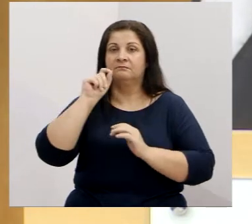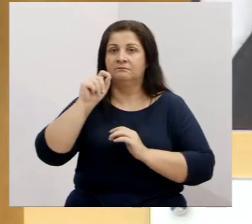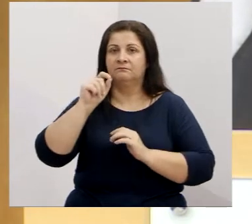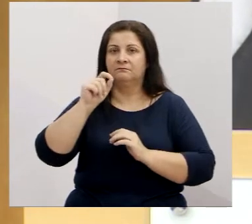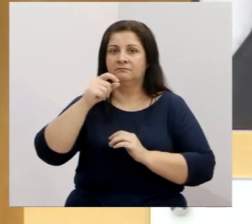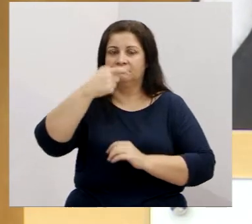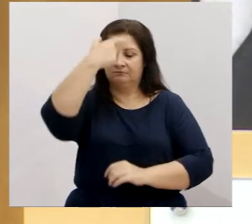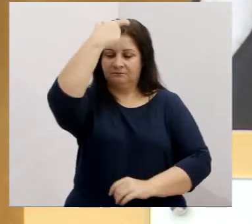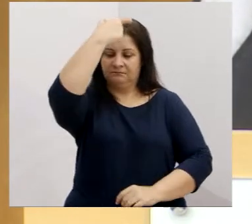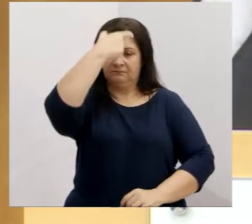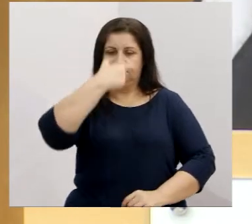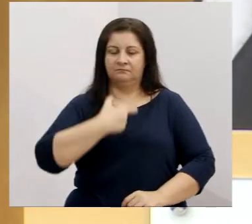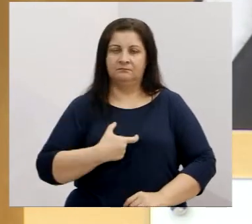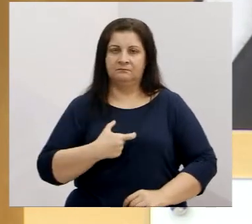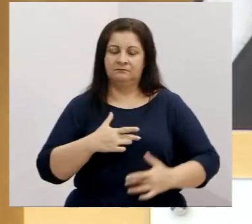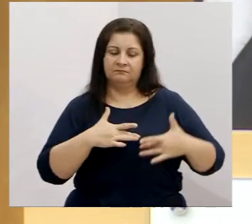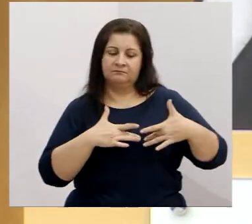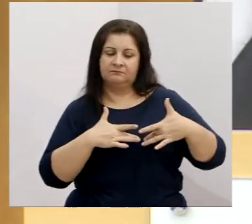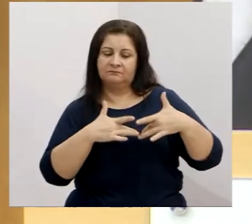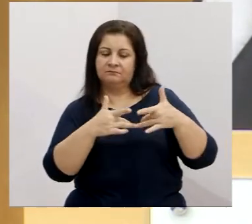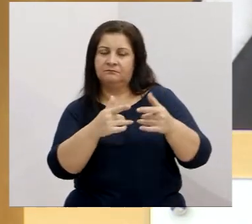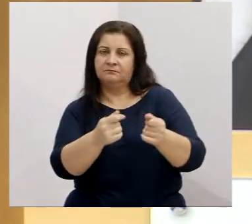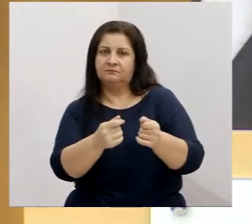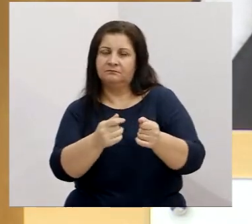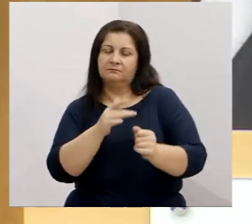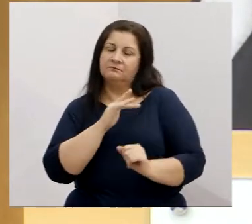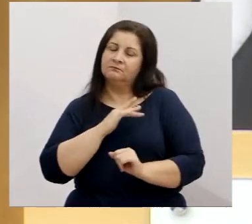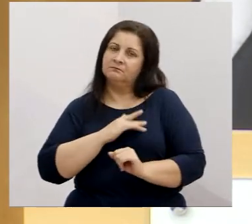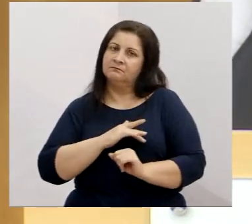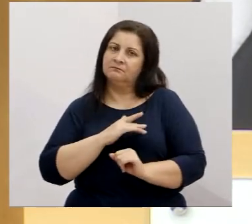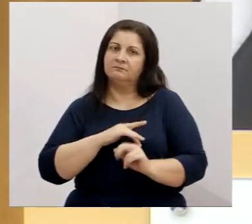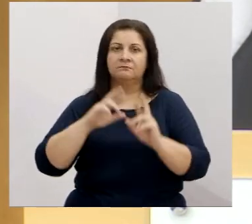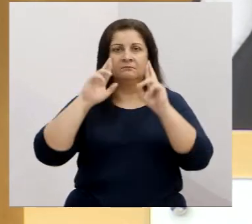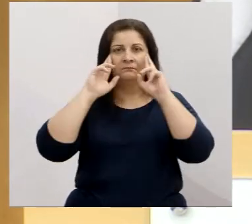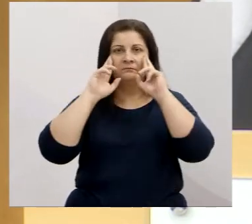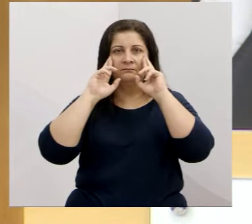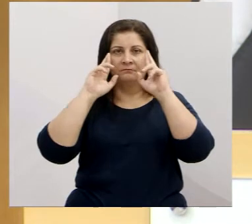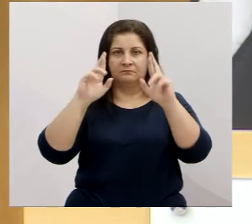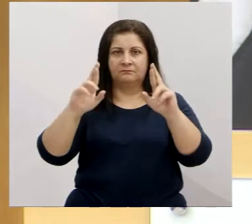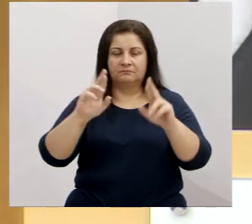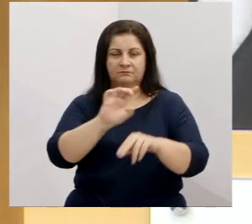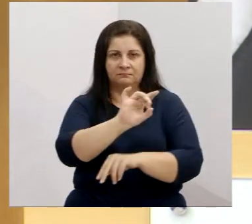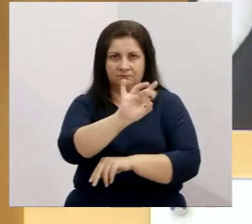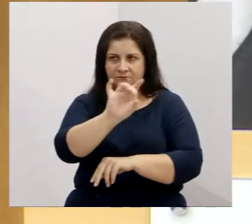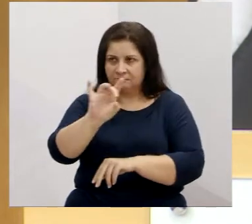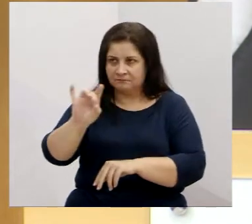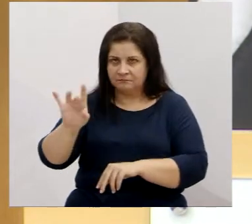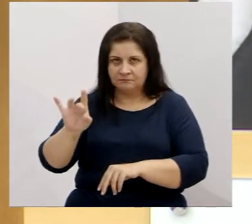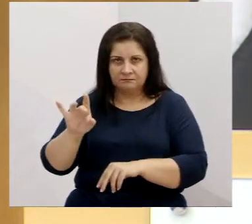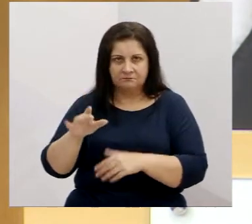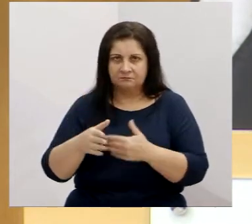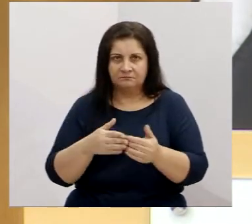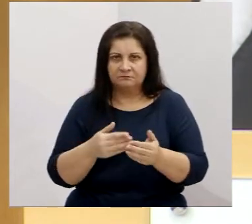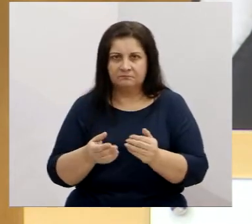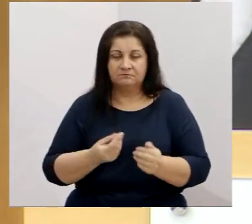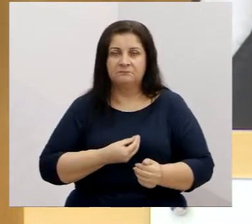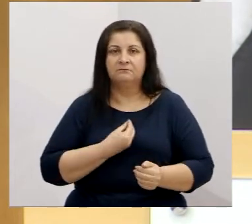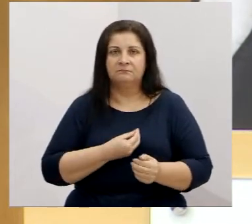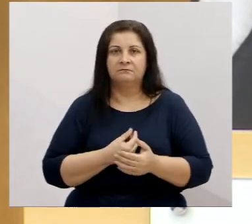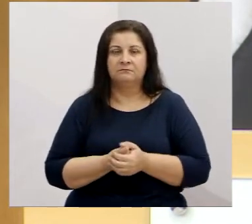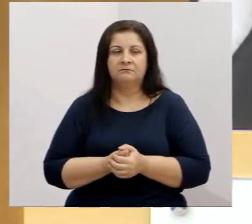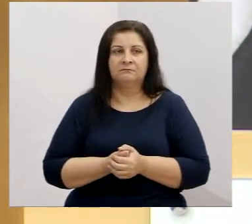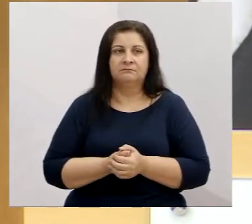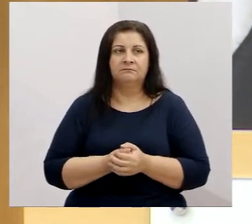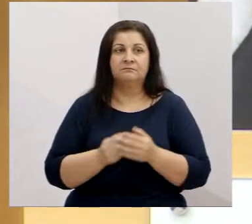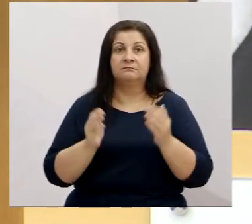honestidade solidariedade compaixão e respeito a qualquer tipo de vida e agora para